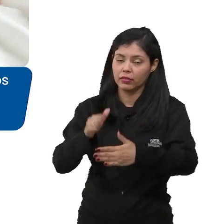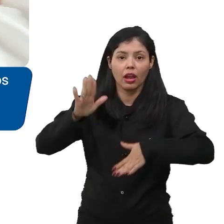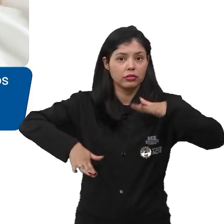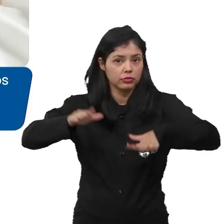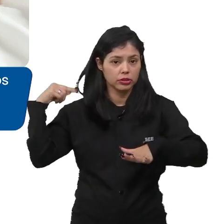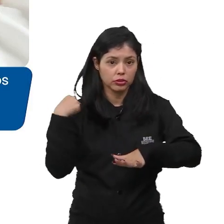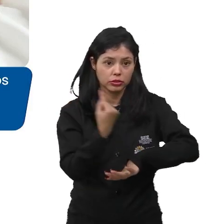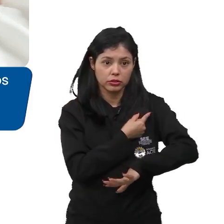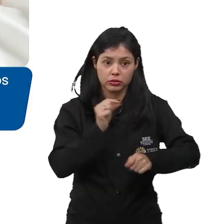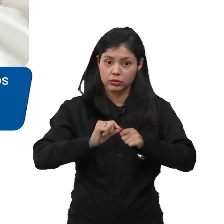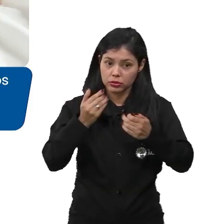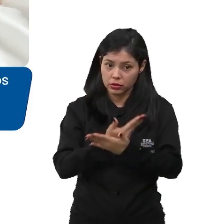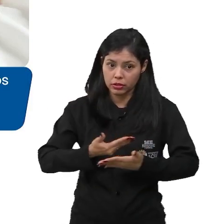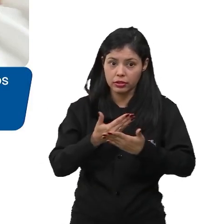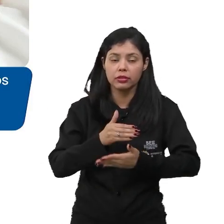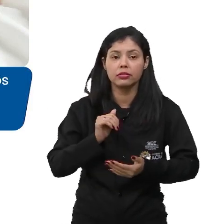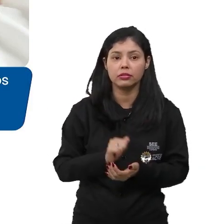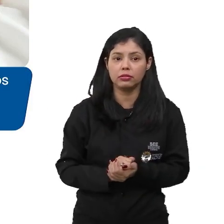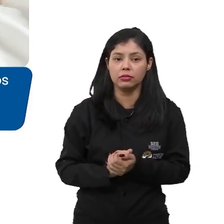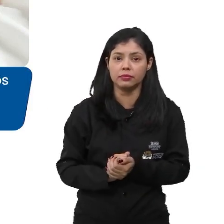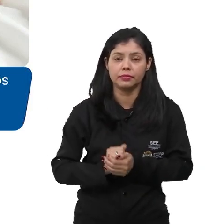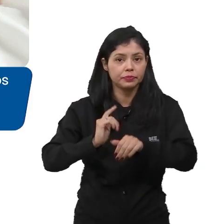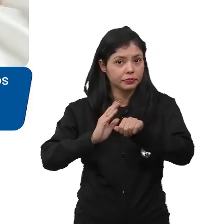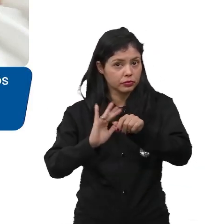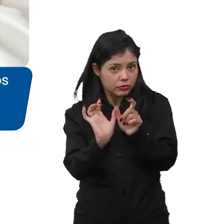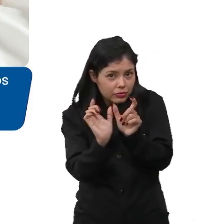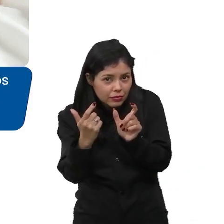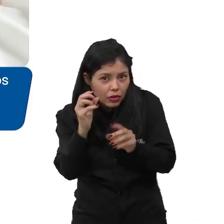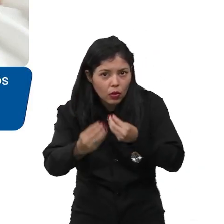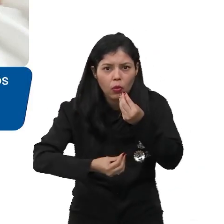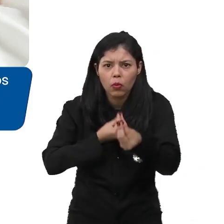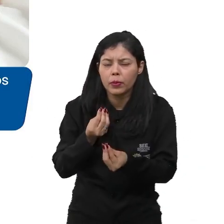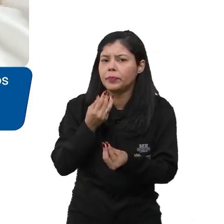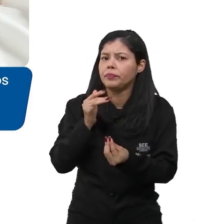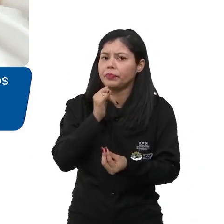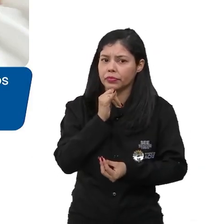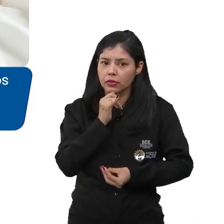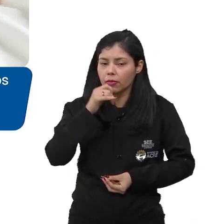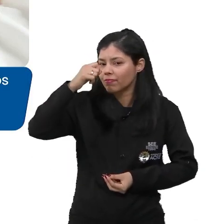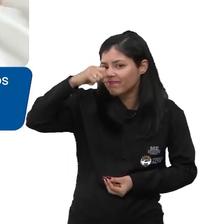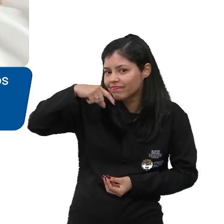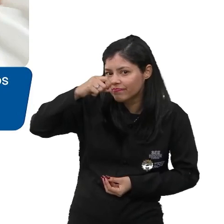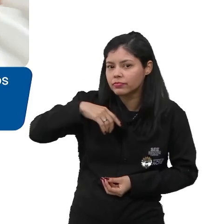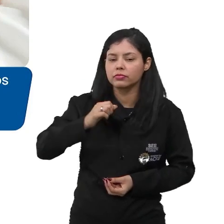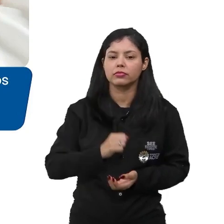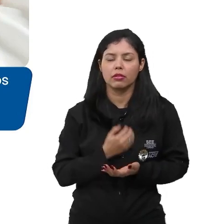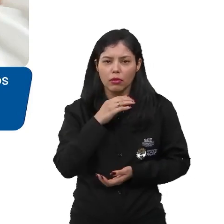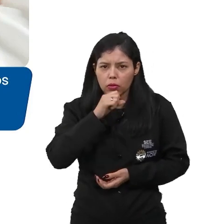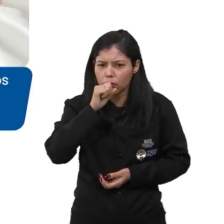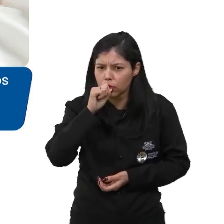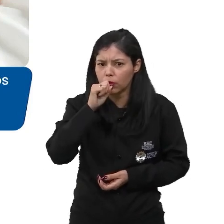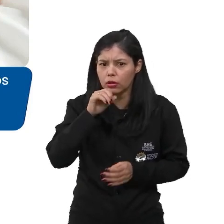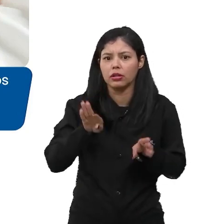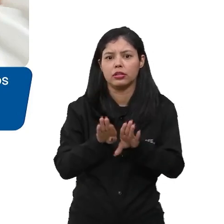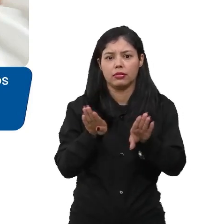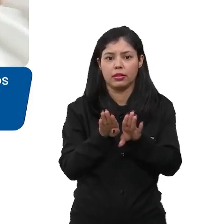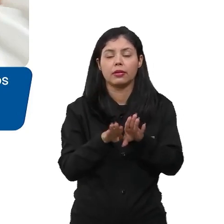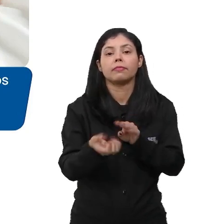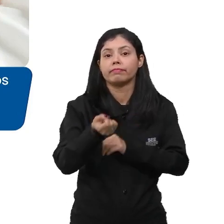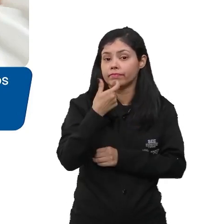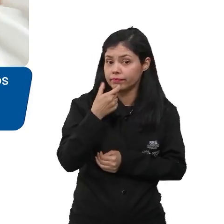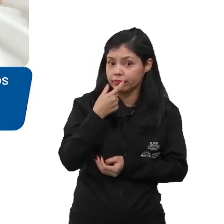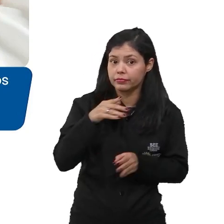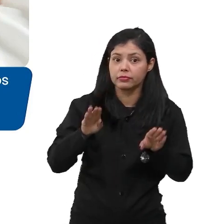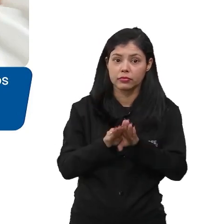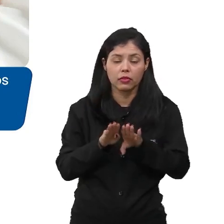muitas vezes a gente faz o tratamento ali dos sintomas, né? Então, por exemplo, para coriza, né, e tosse, a gente vai tomar um medicamento para